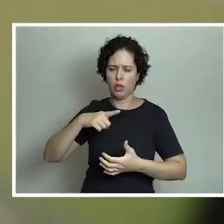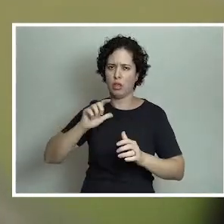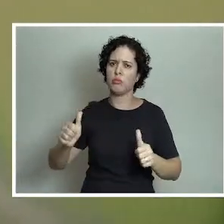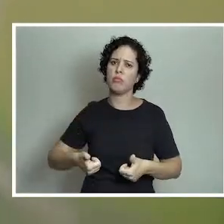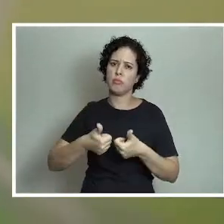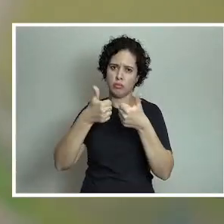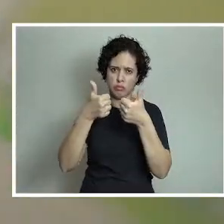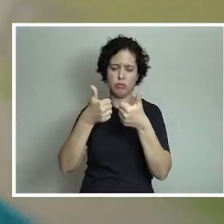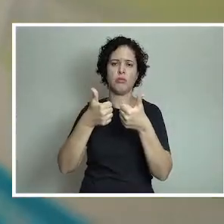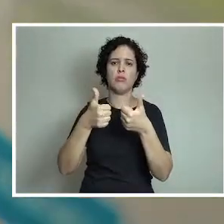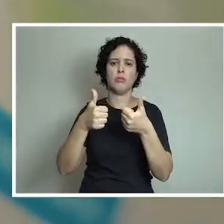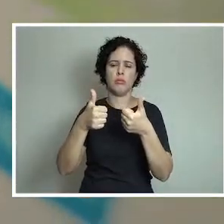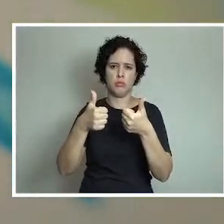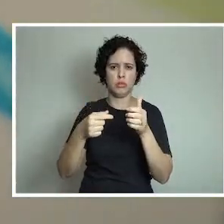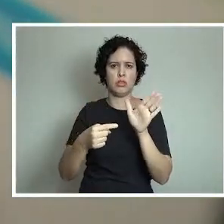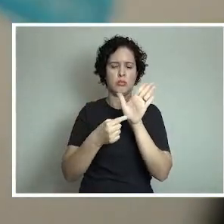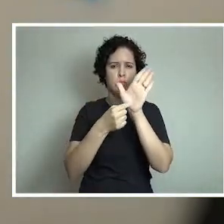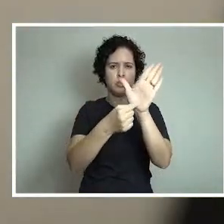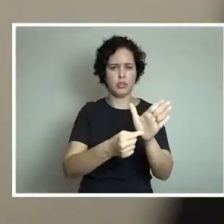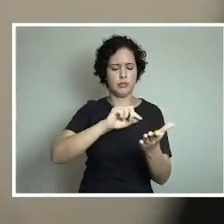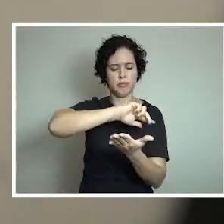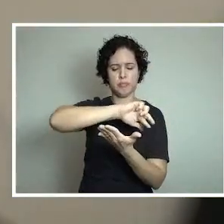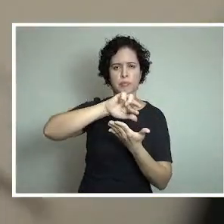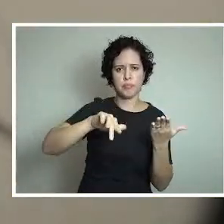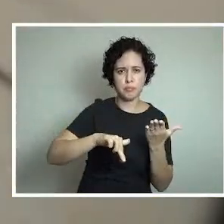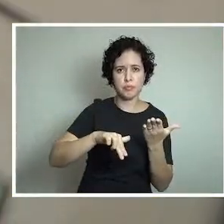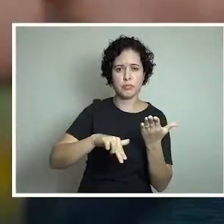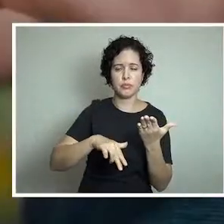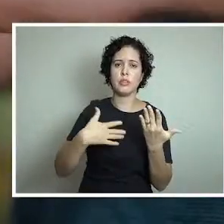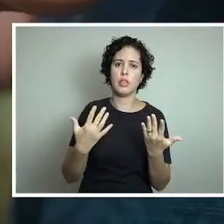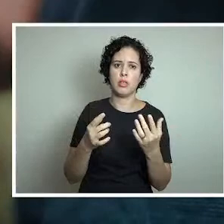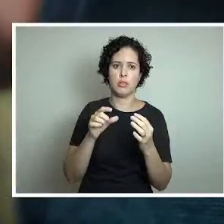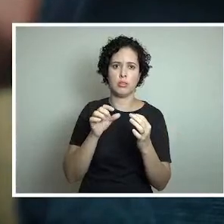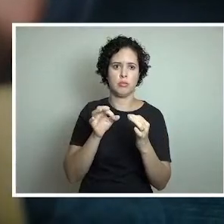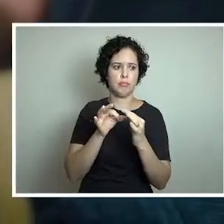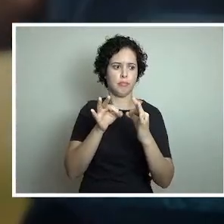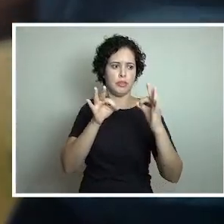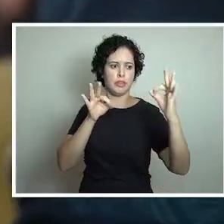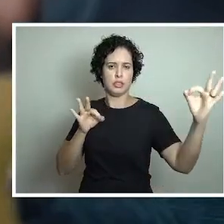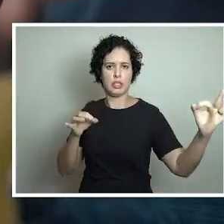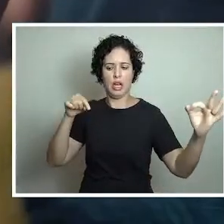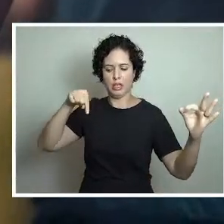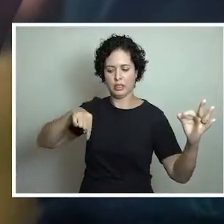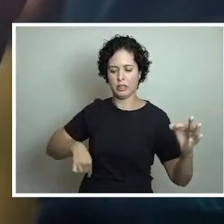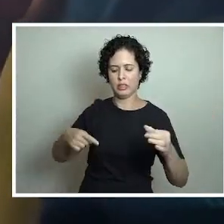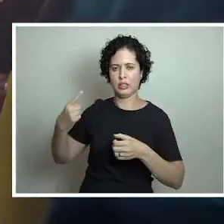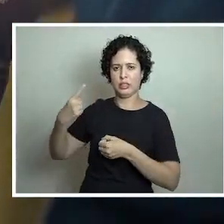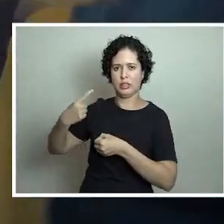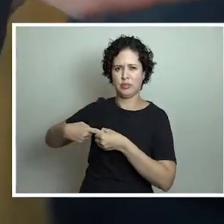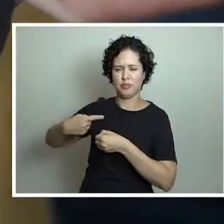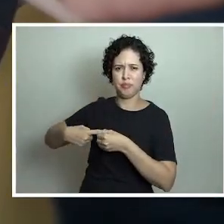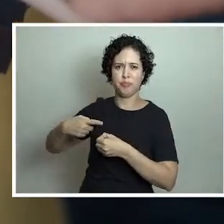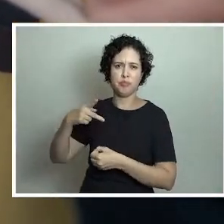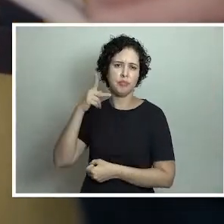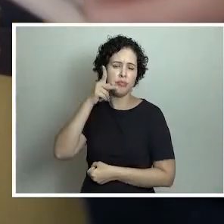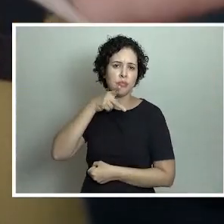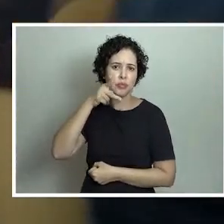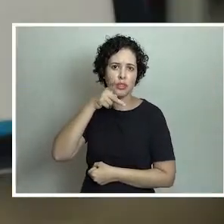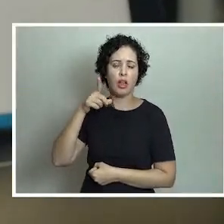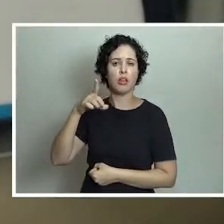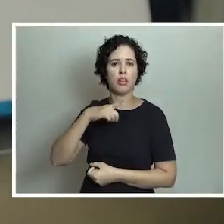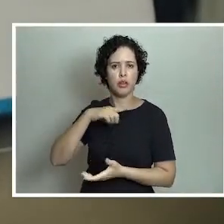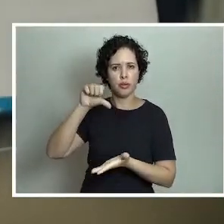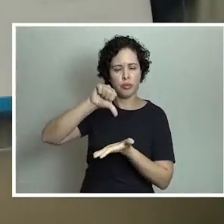o IFRO que apresenta diversidade à distância. Imagine só no interior da Paraíba. Nós ainda temos um polo